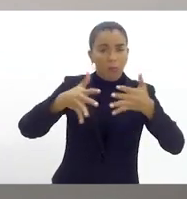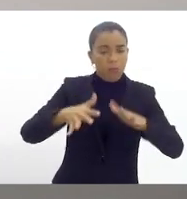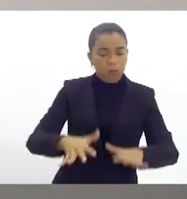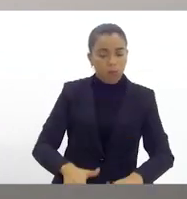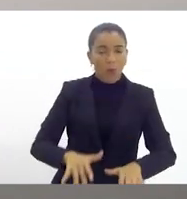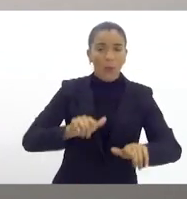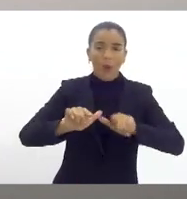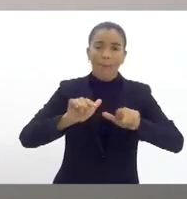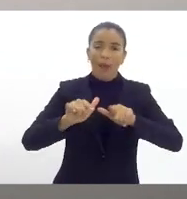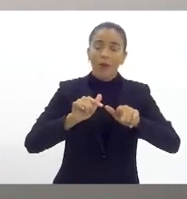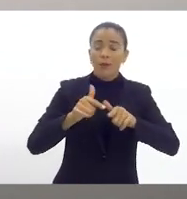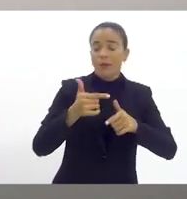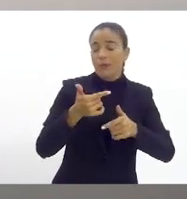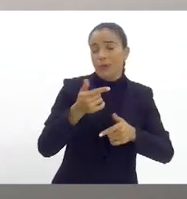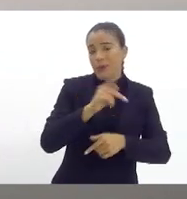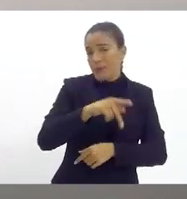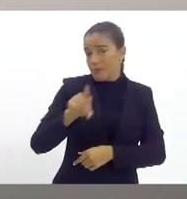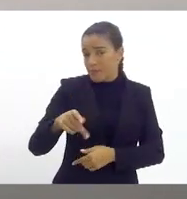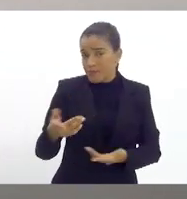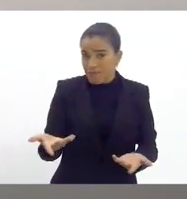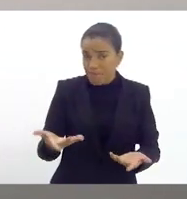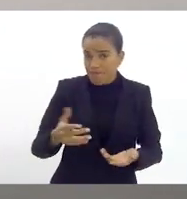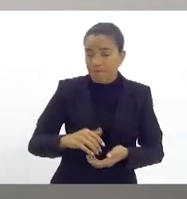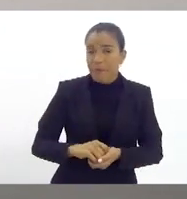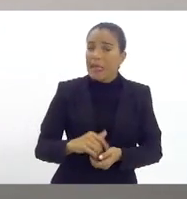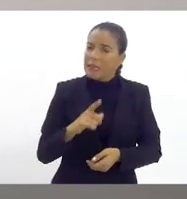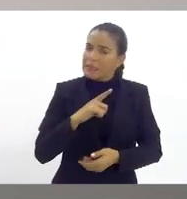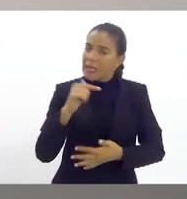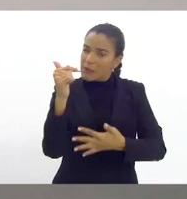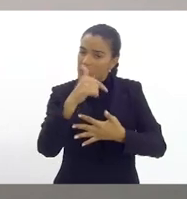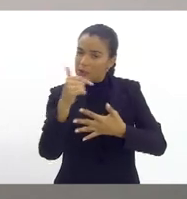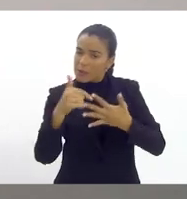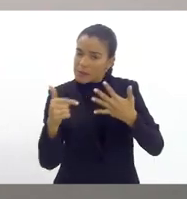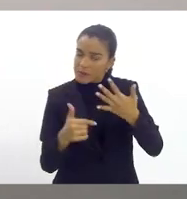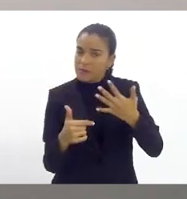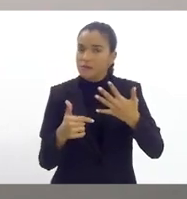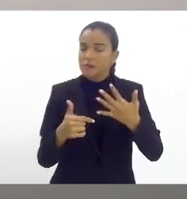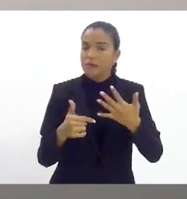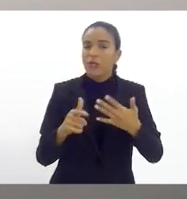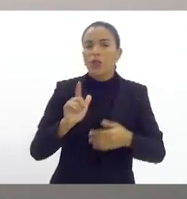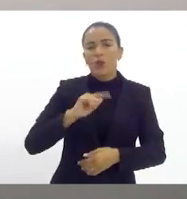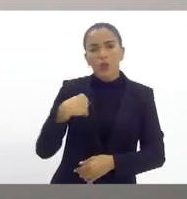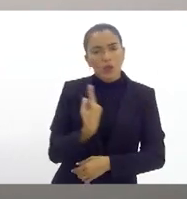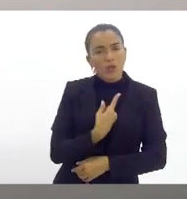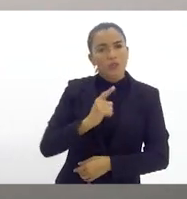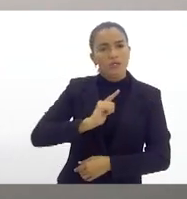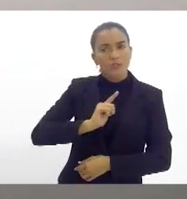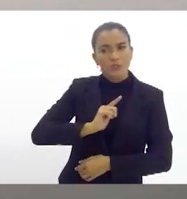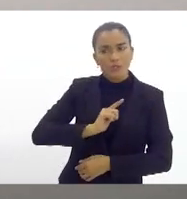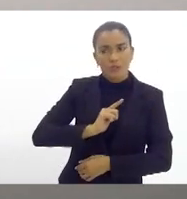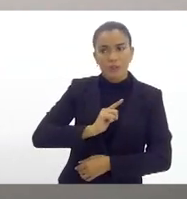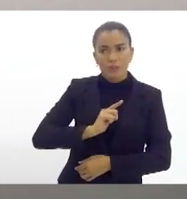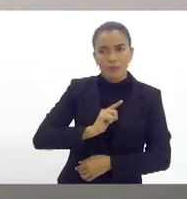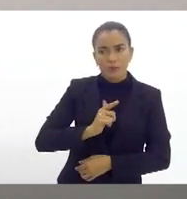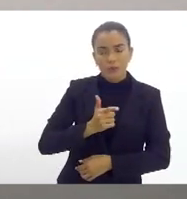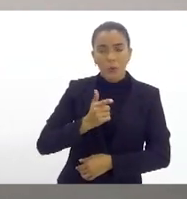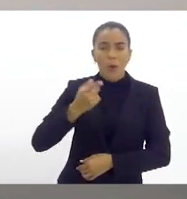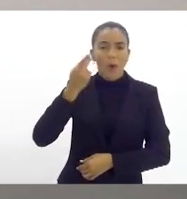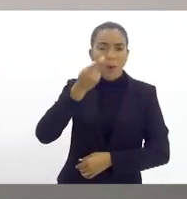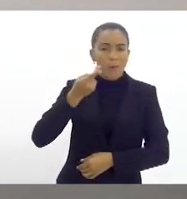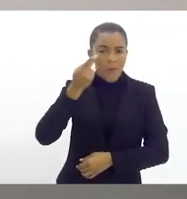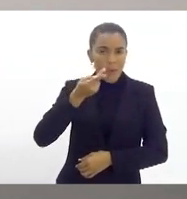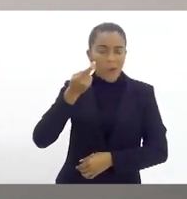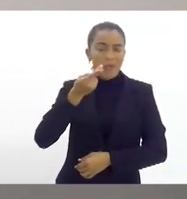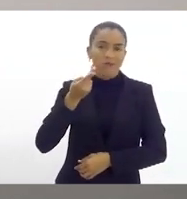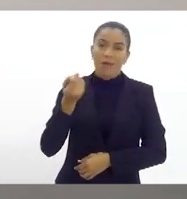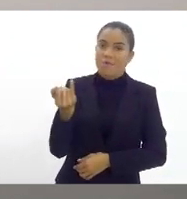do trabalho do professor e aí tem algumas questões a gente tem né na política que foi